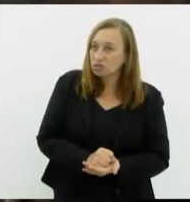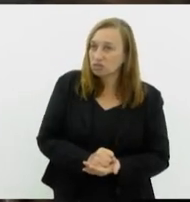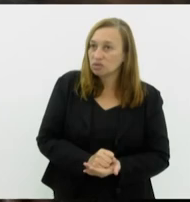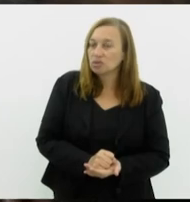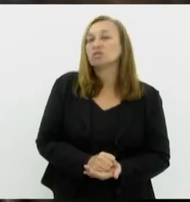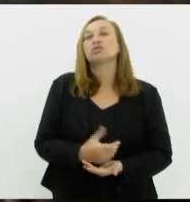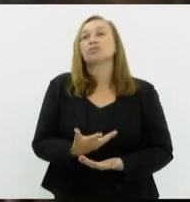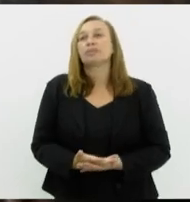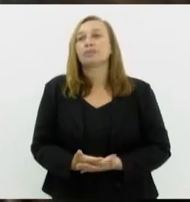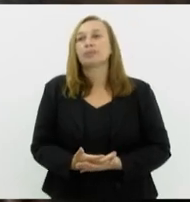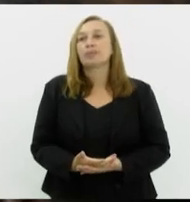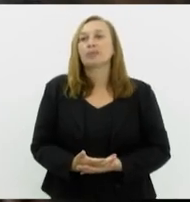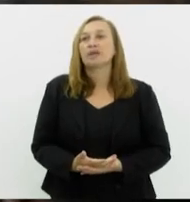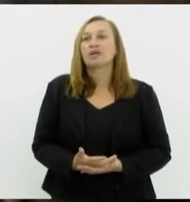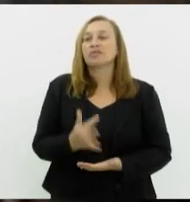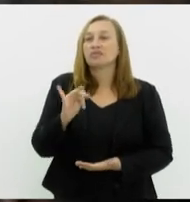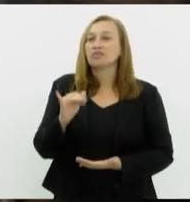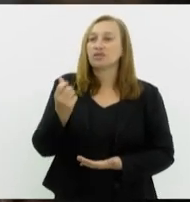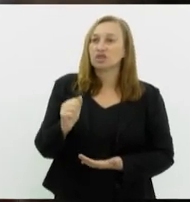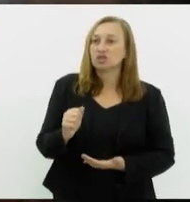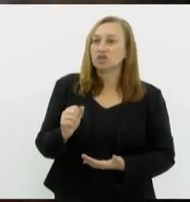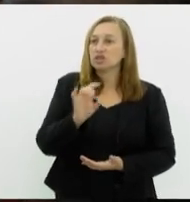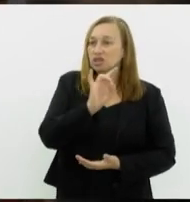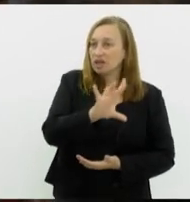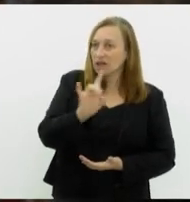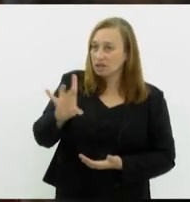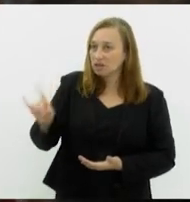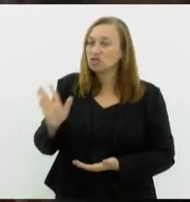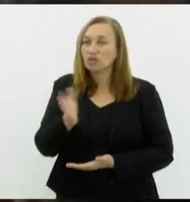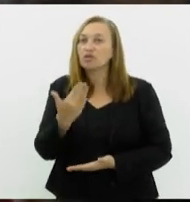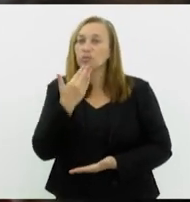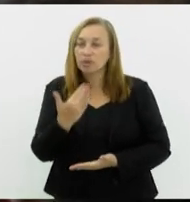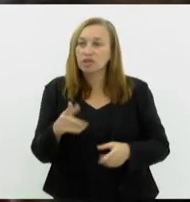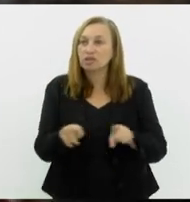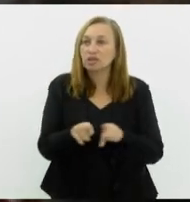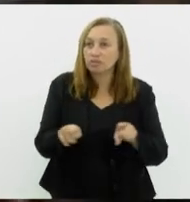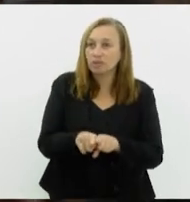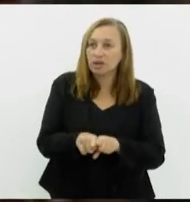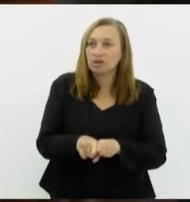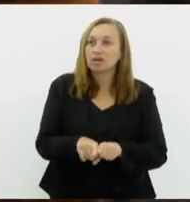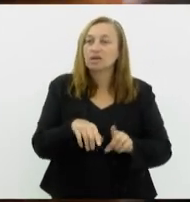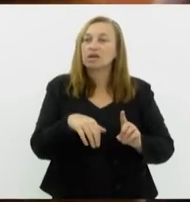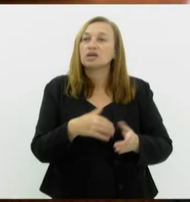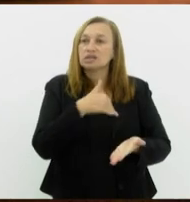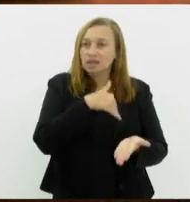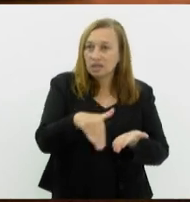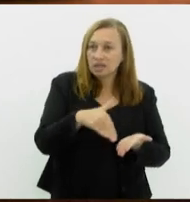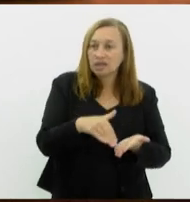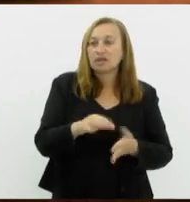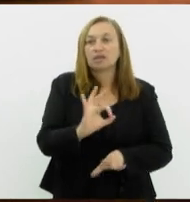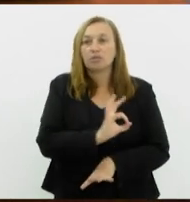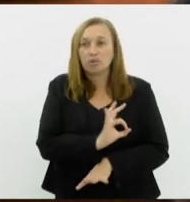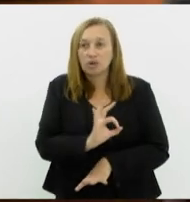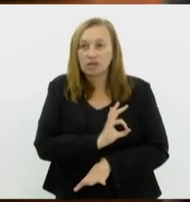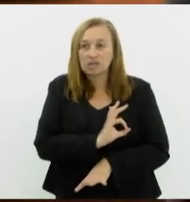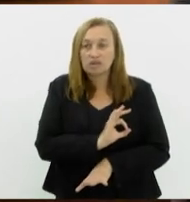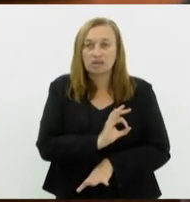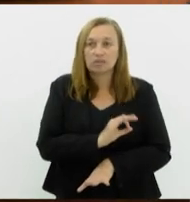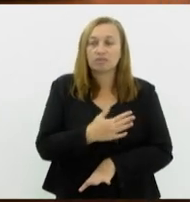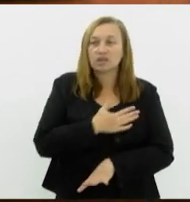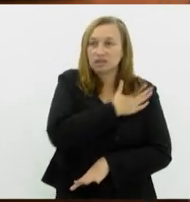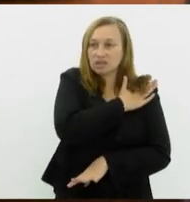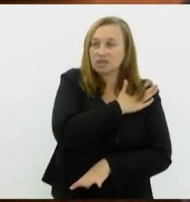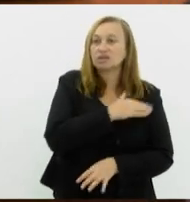seja anotado na ficha funcional de cada um. Já fiz a solicitação também ao excelentíssimo secretário de Estado da Polícia Militar para que leve